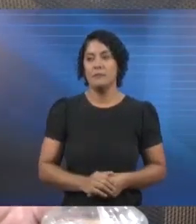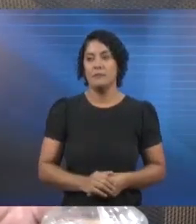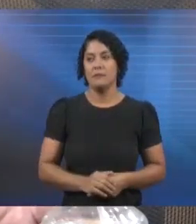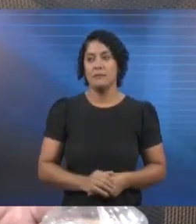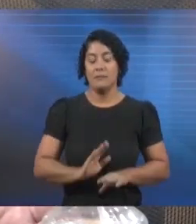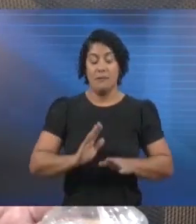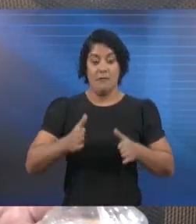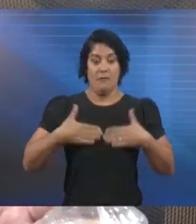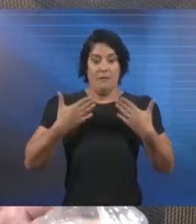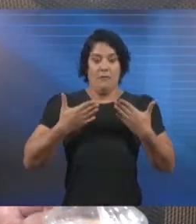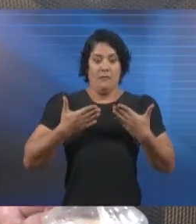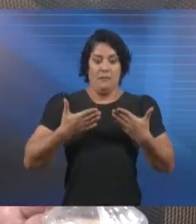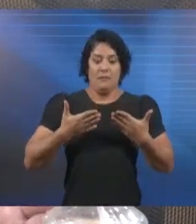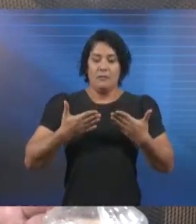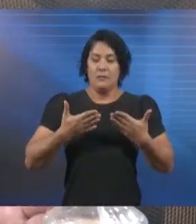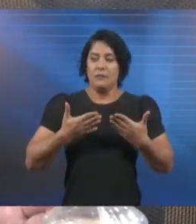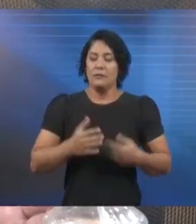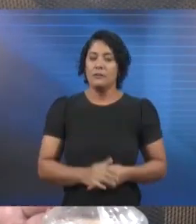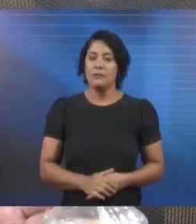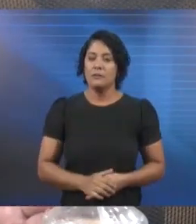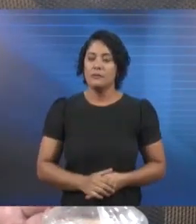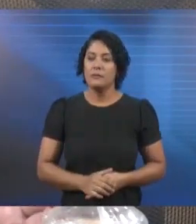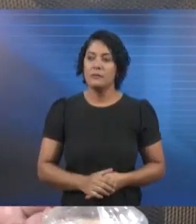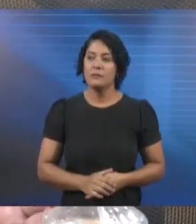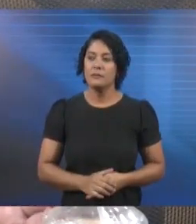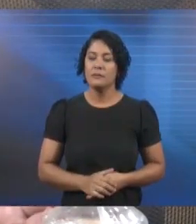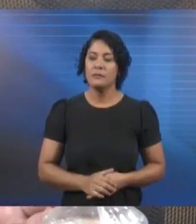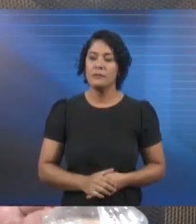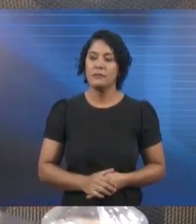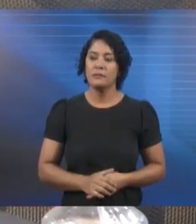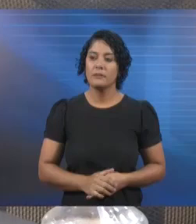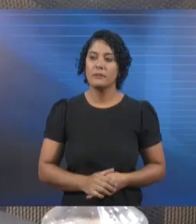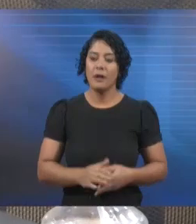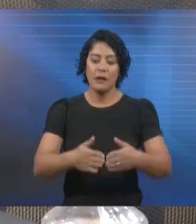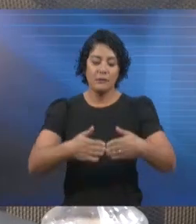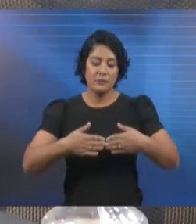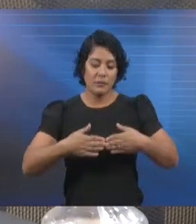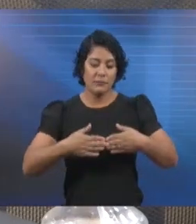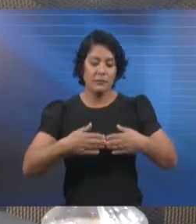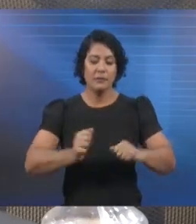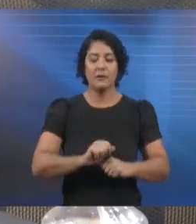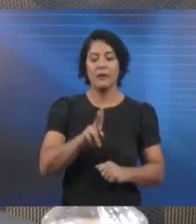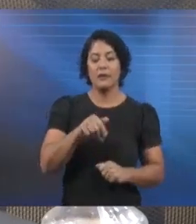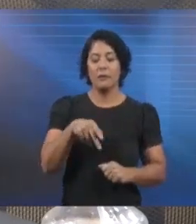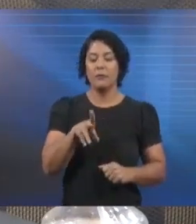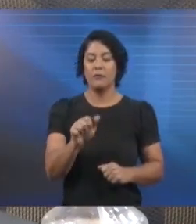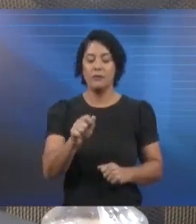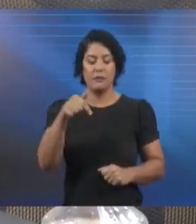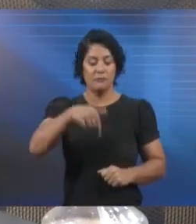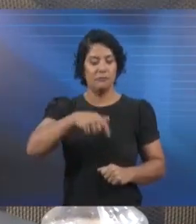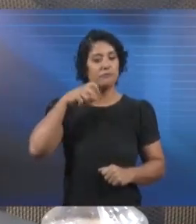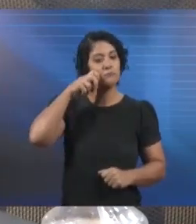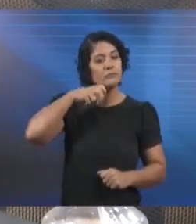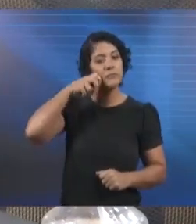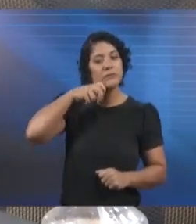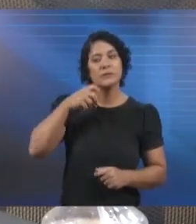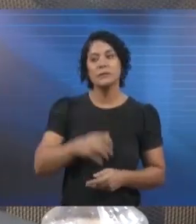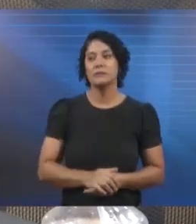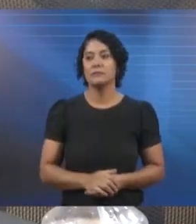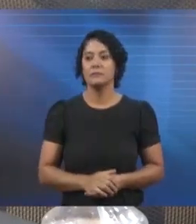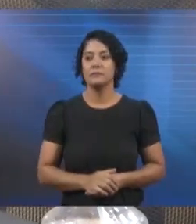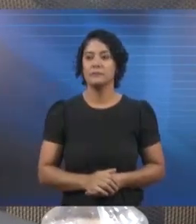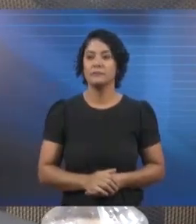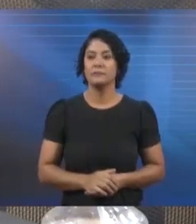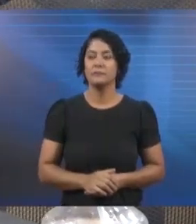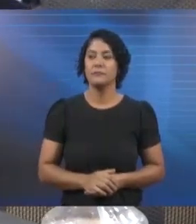nos assusta aqui na no tocante à questão do licenciamento da engorda aqui em Natal na praia de Ponta Negra